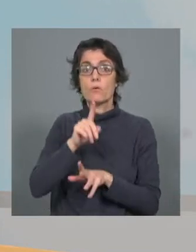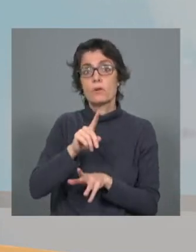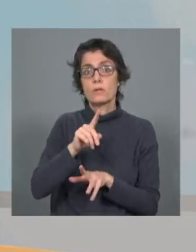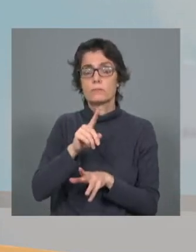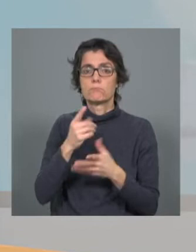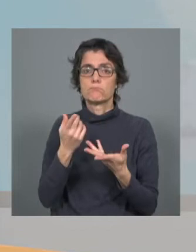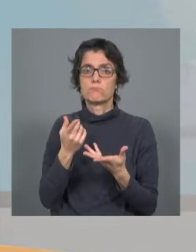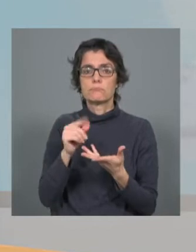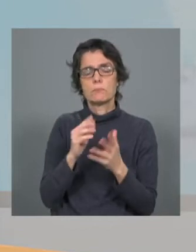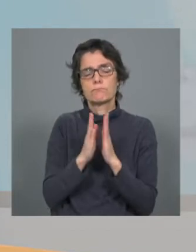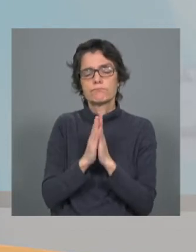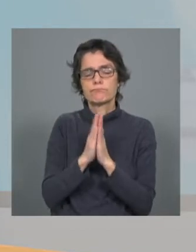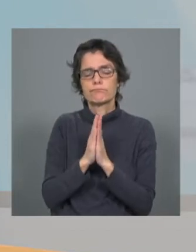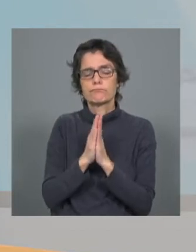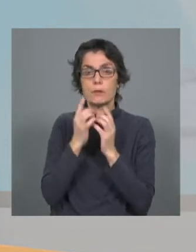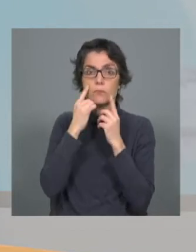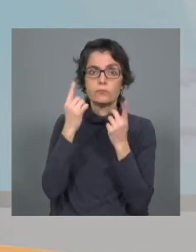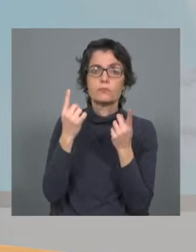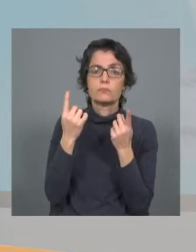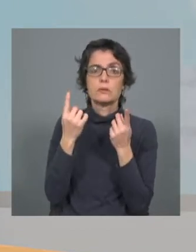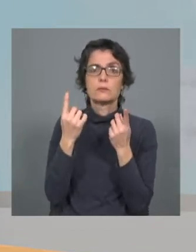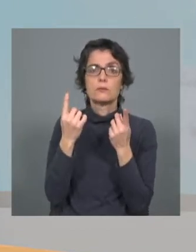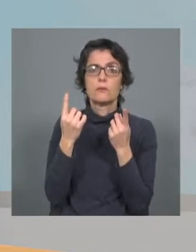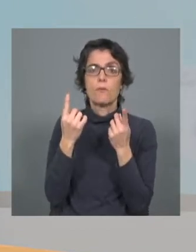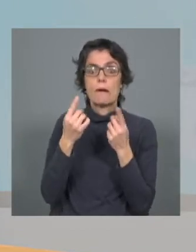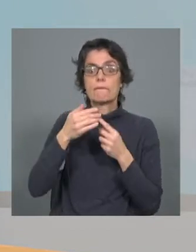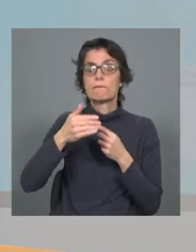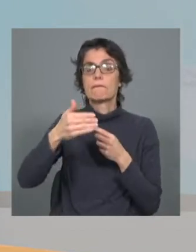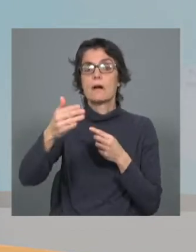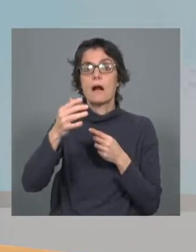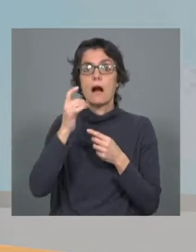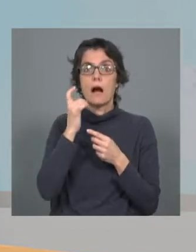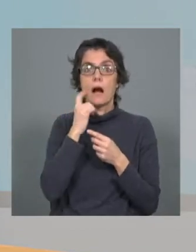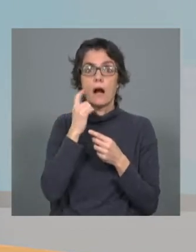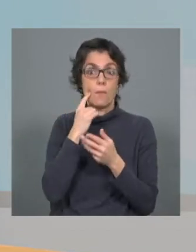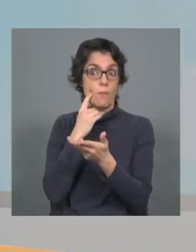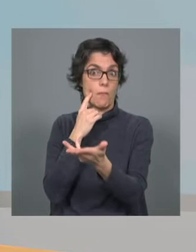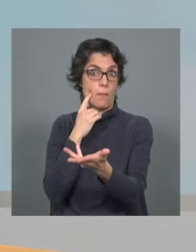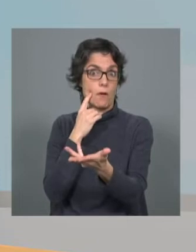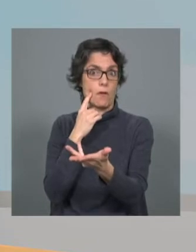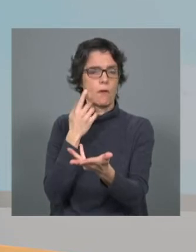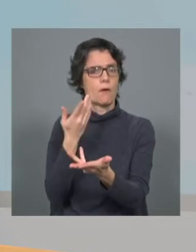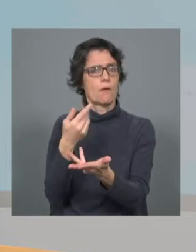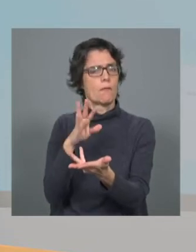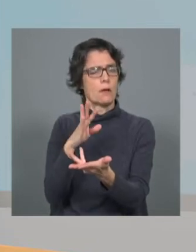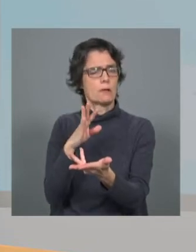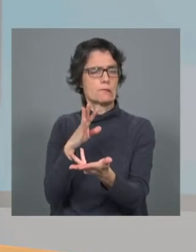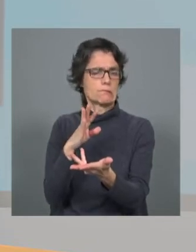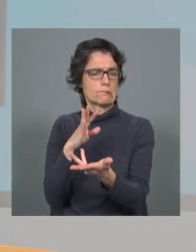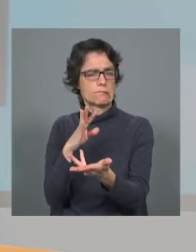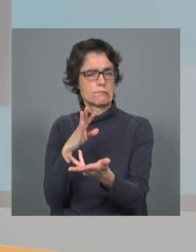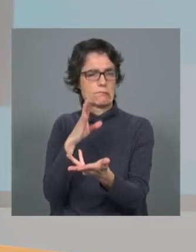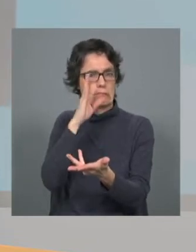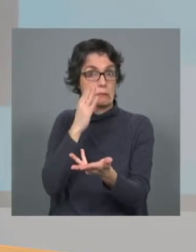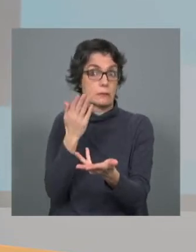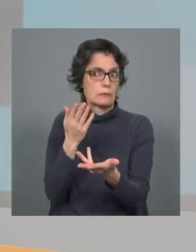quando acontecerá. Temos esse horizonte da Páscoa como uma grande possibilidade, mas também revestido de alguma ameaça, deixa-me